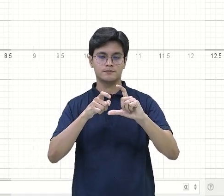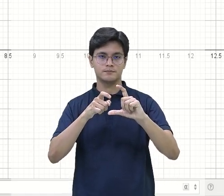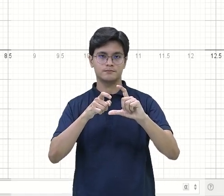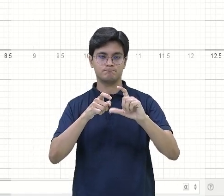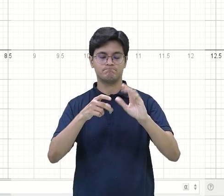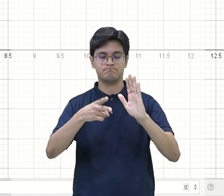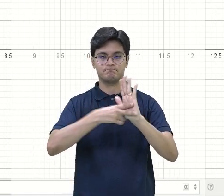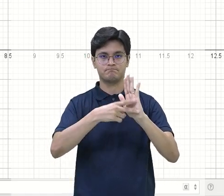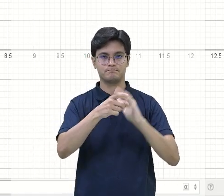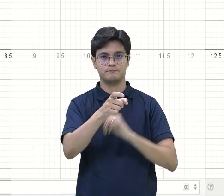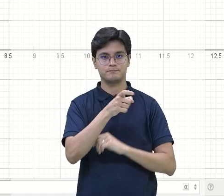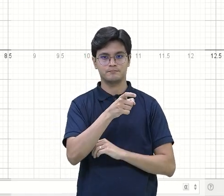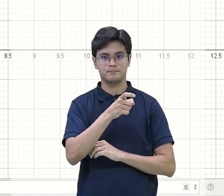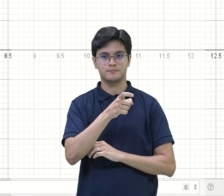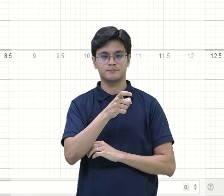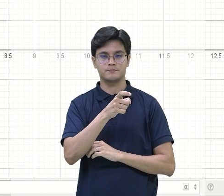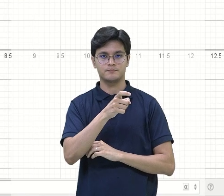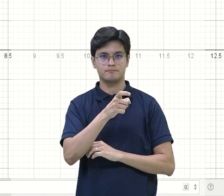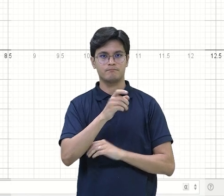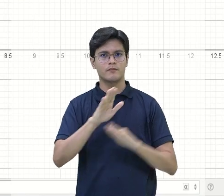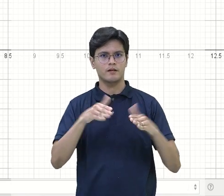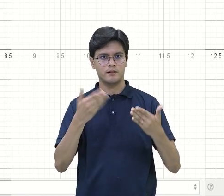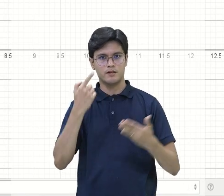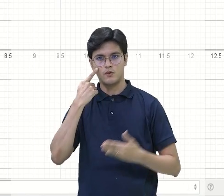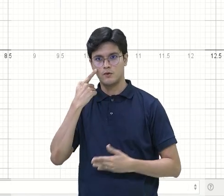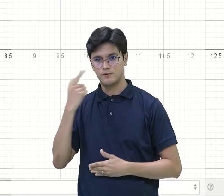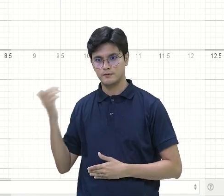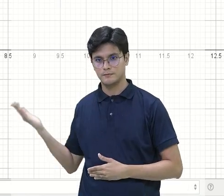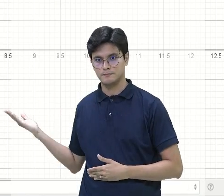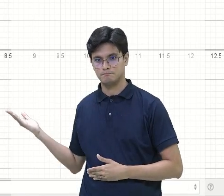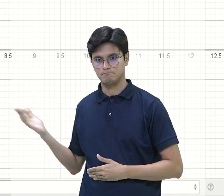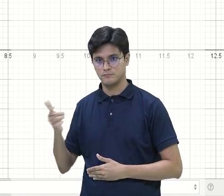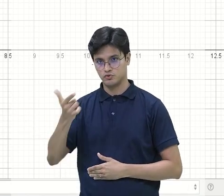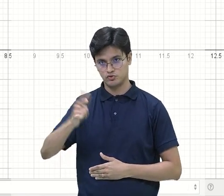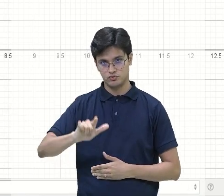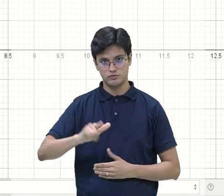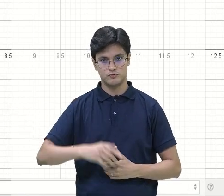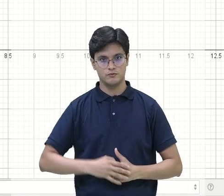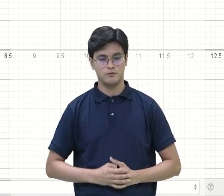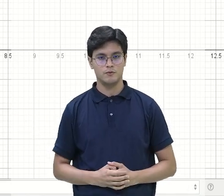igual a x. Então, vejam que, novamente,